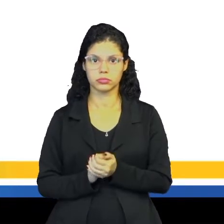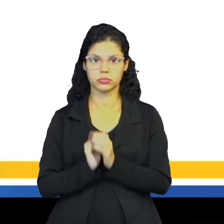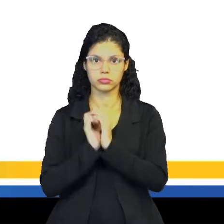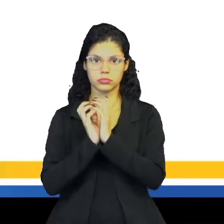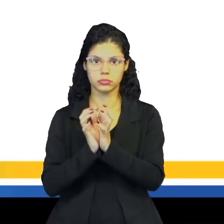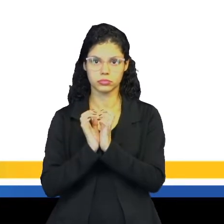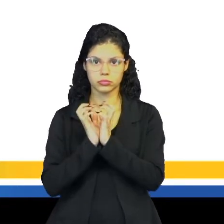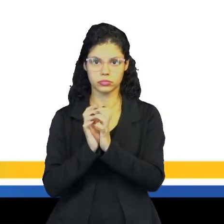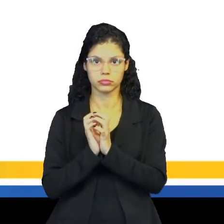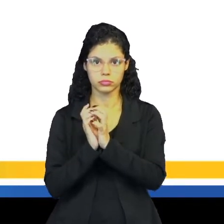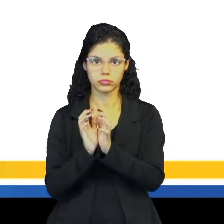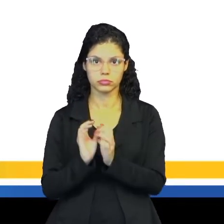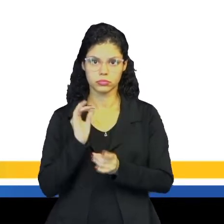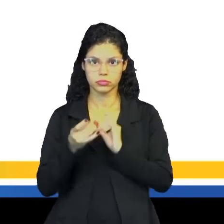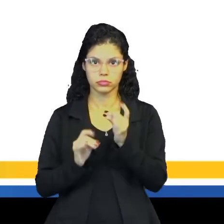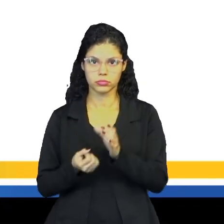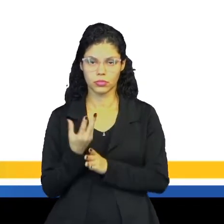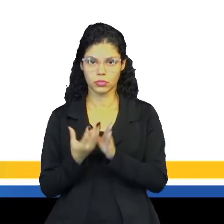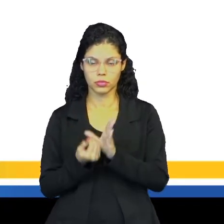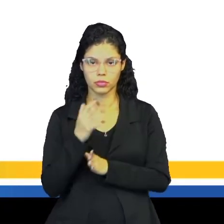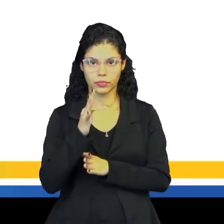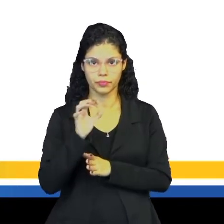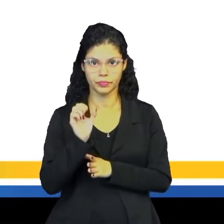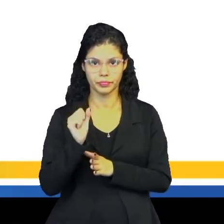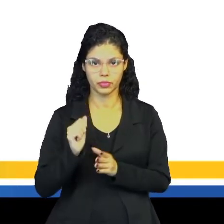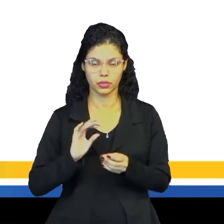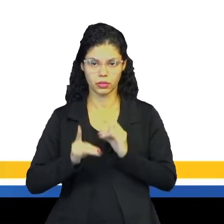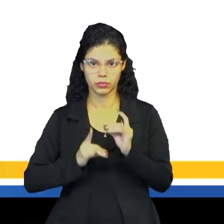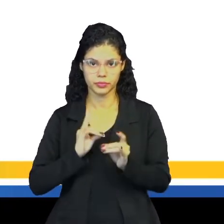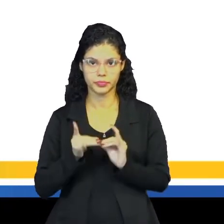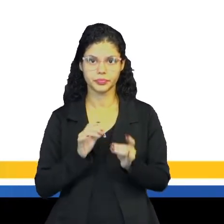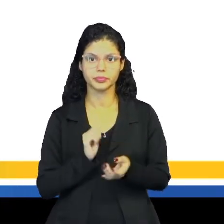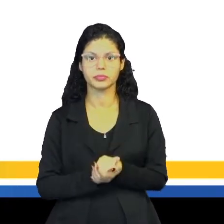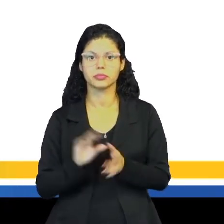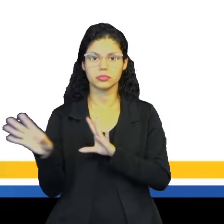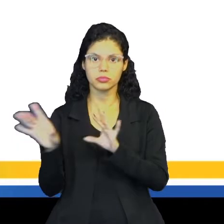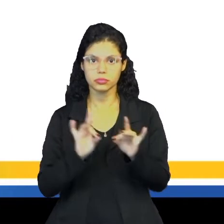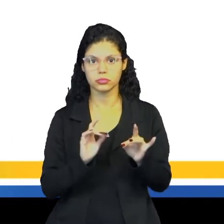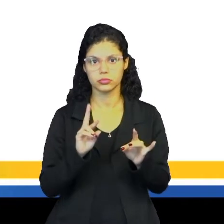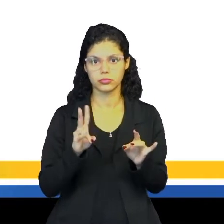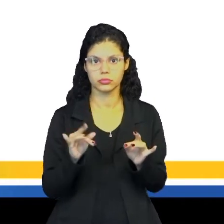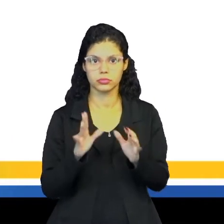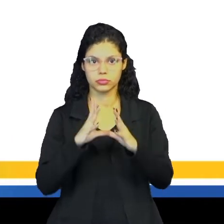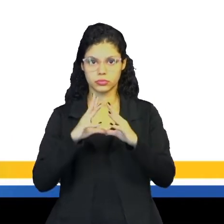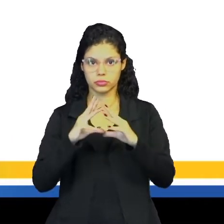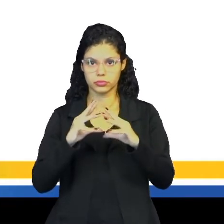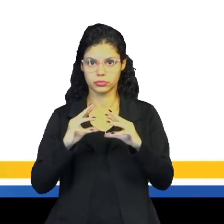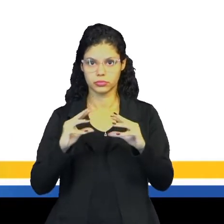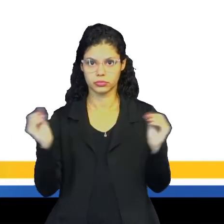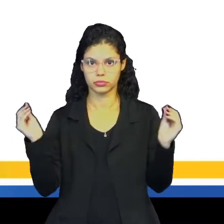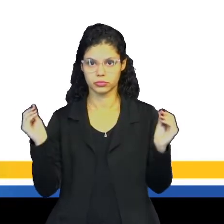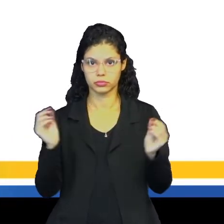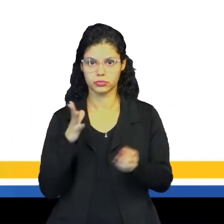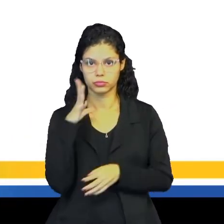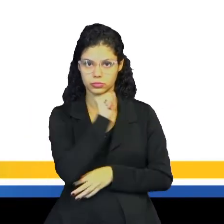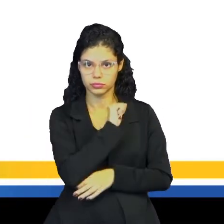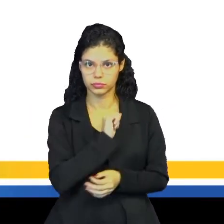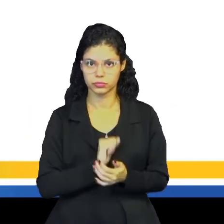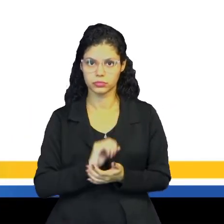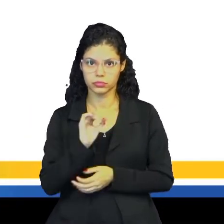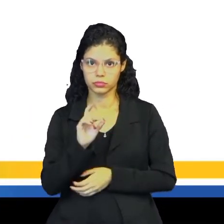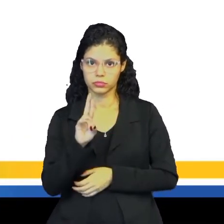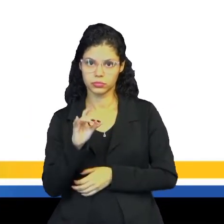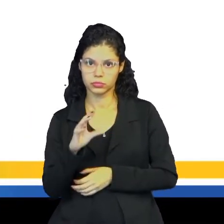aumenta a produção de FSH, que é o hormônio folículo estimulante, que leva os ovários a amadurecer os seus ovócitos. Os